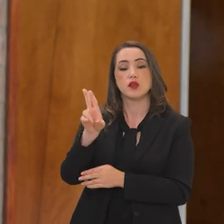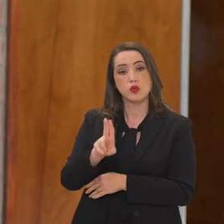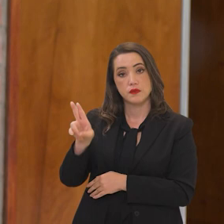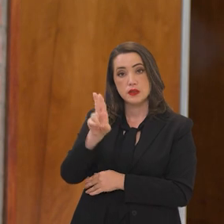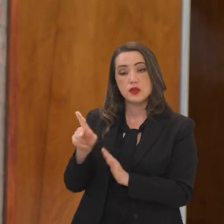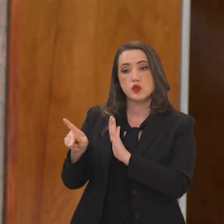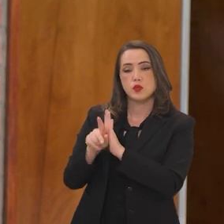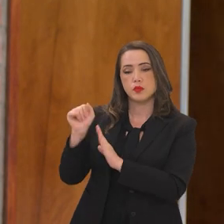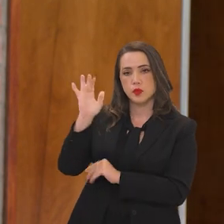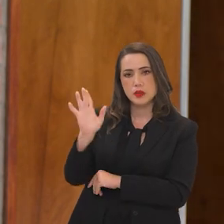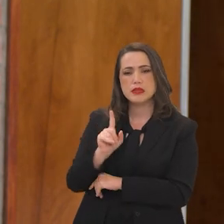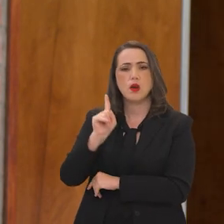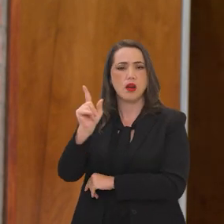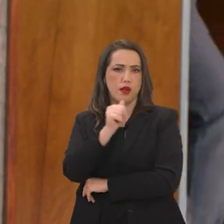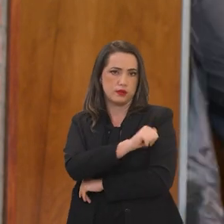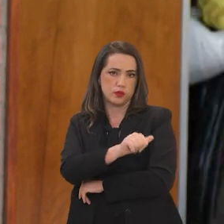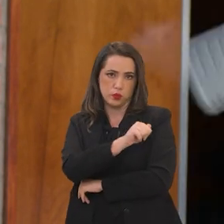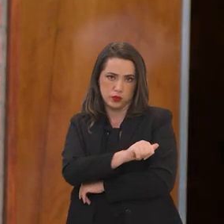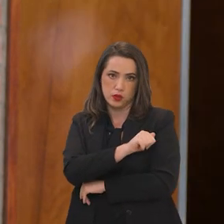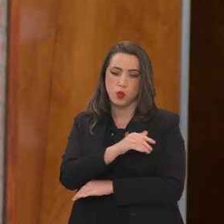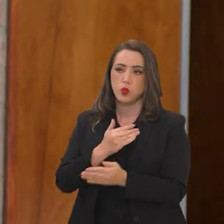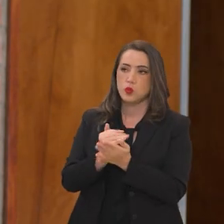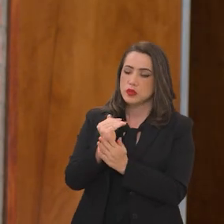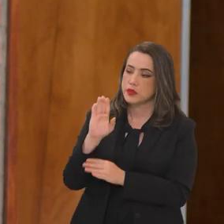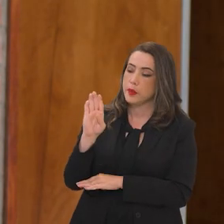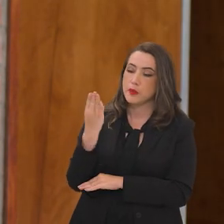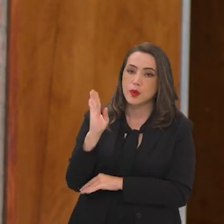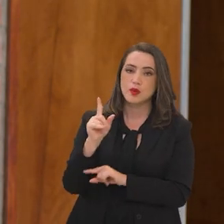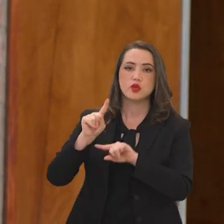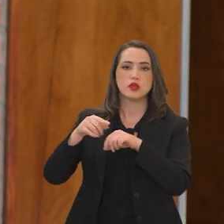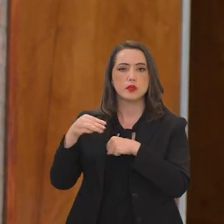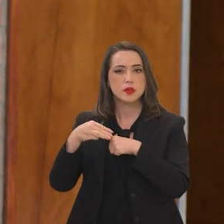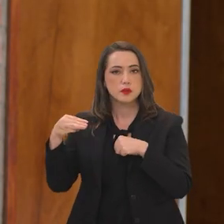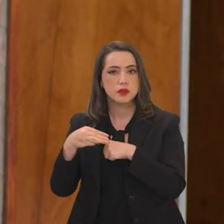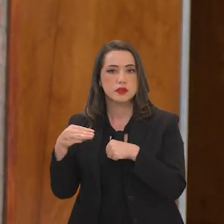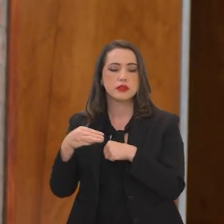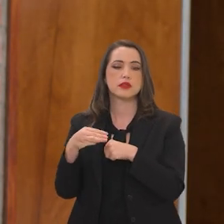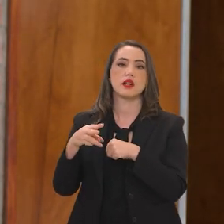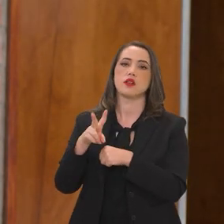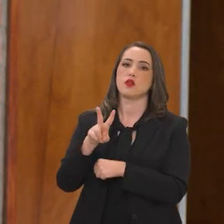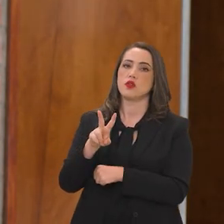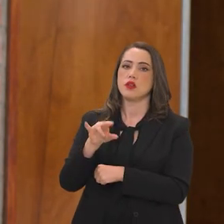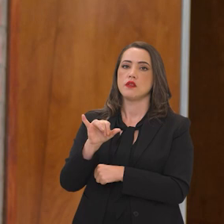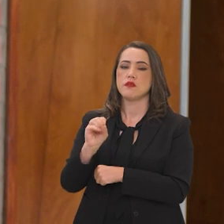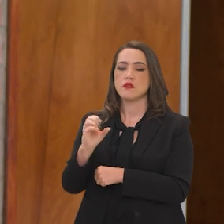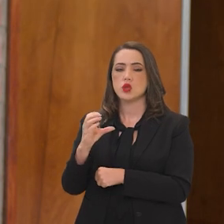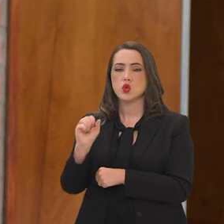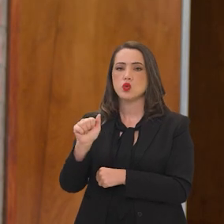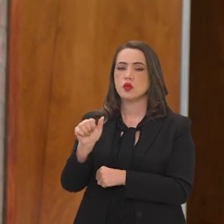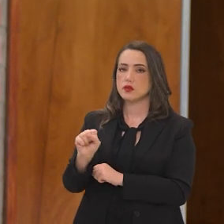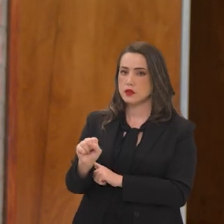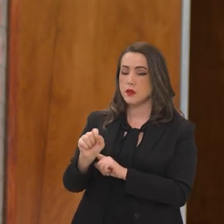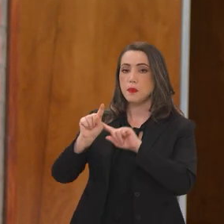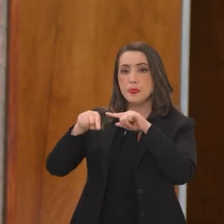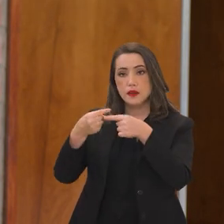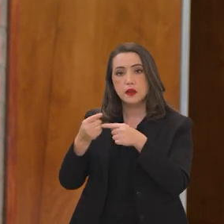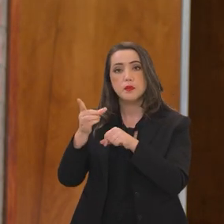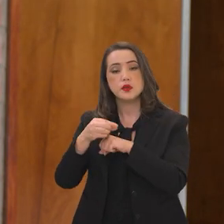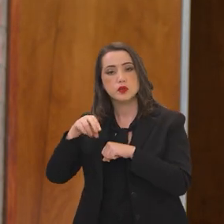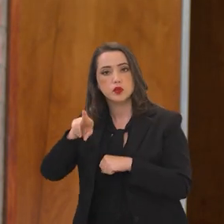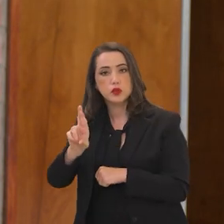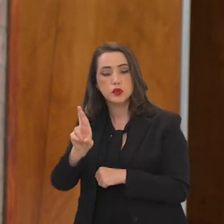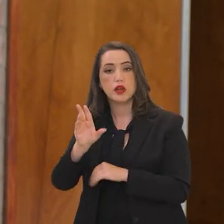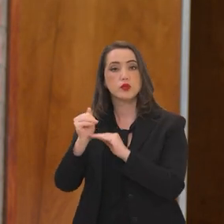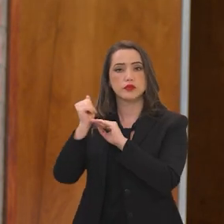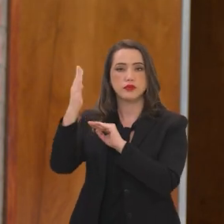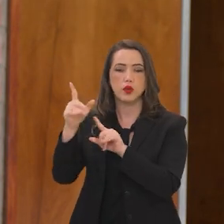na Universidade do Estado do Rio de Janeiro em biologia fiz meu mestrado na Universidade Federal de Viçosa e foi fazer meu doutorado no exterior também com uma bolsa